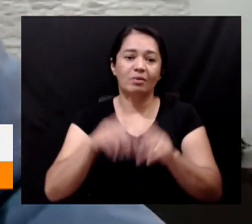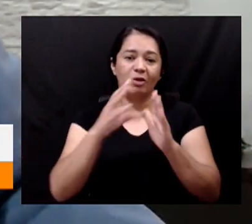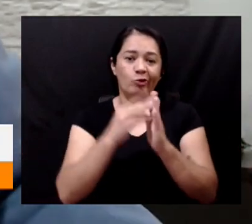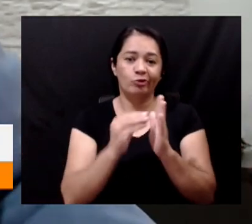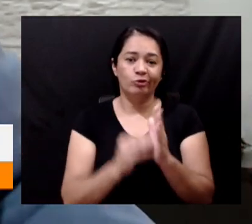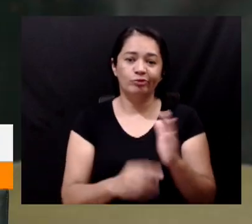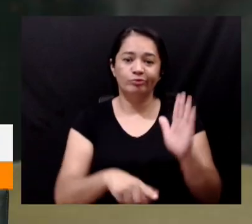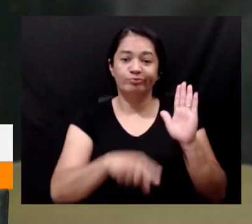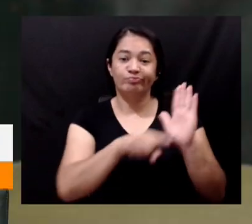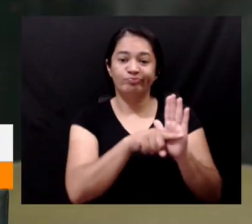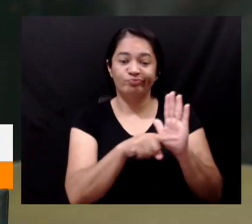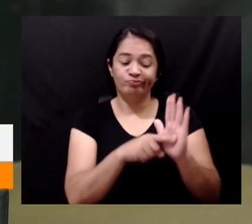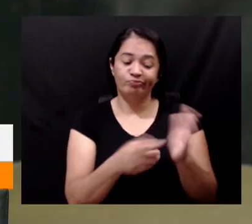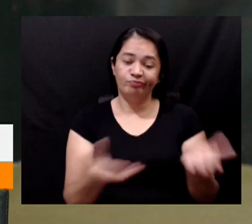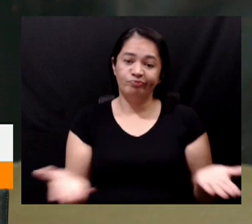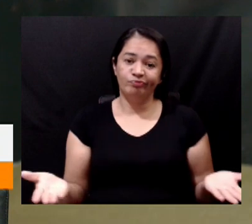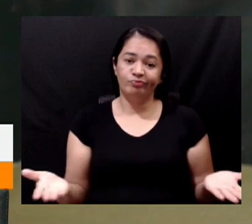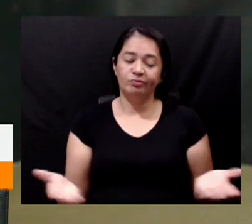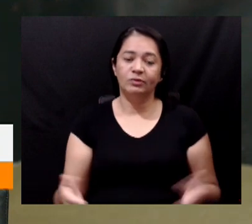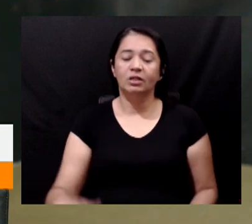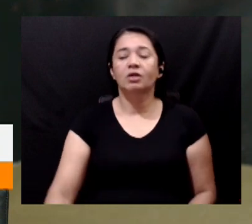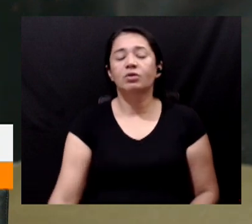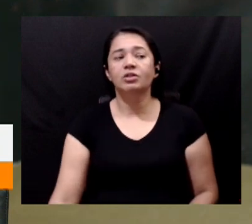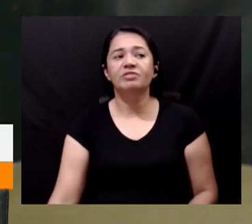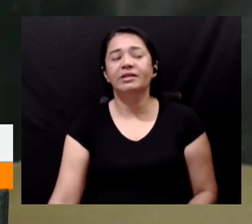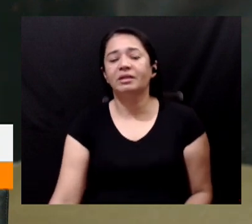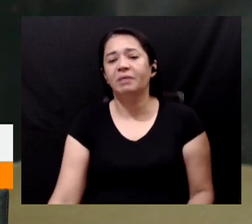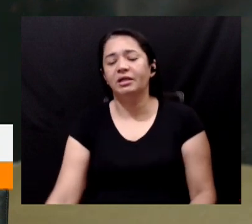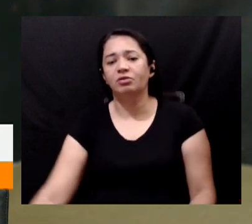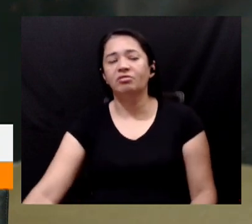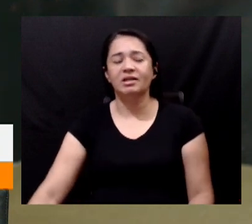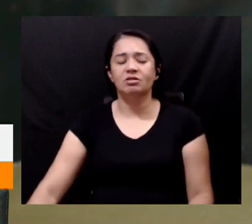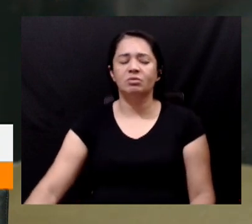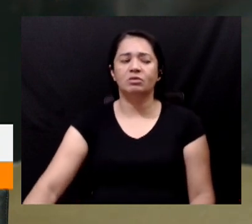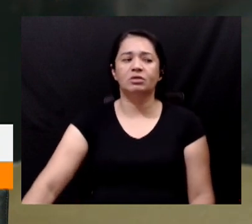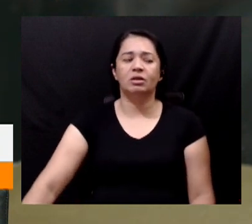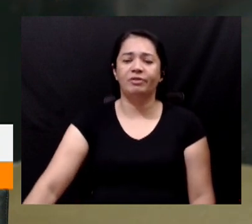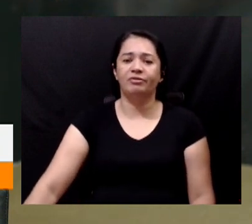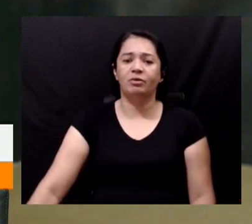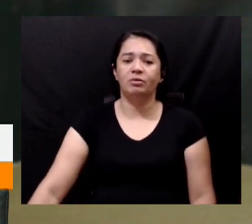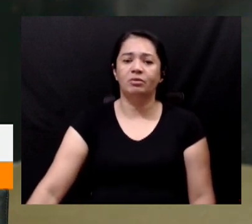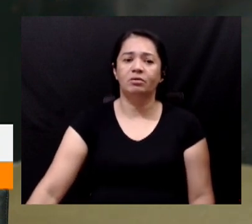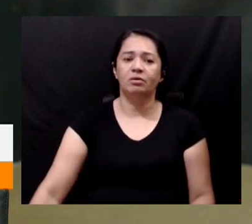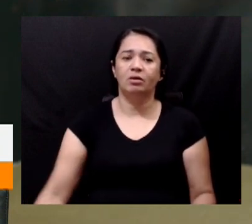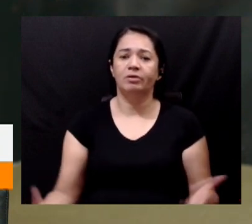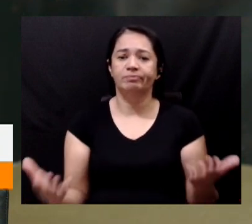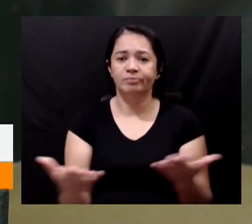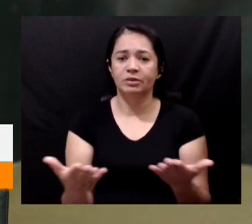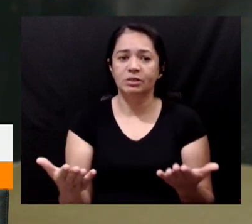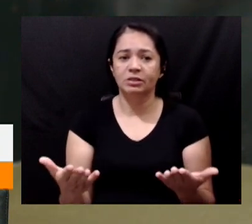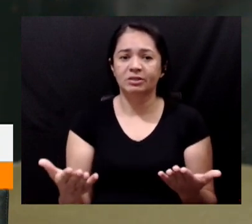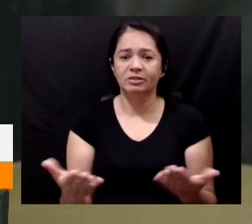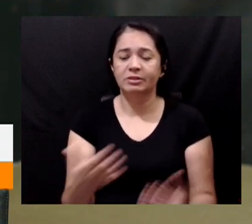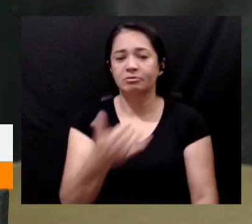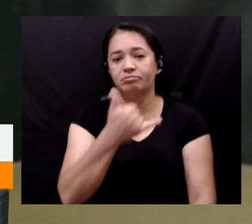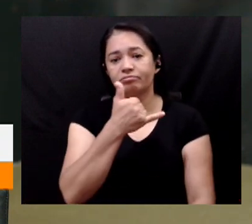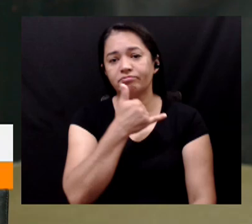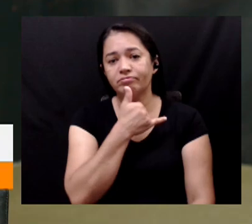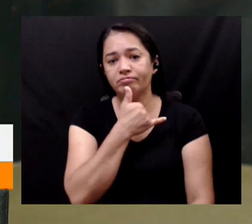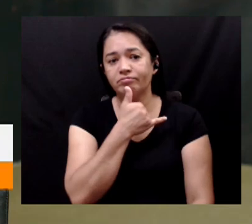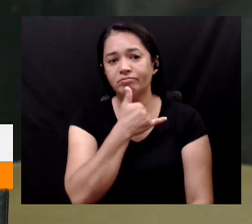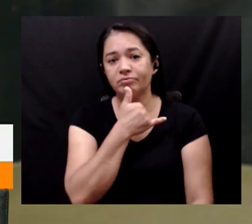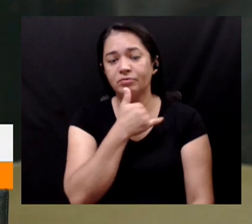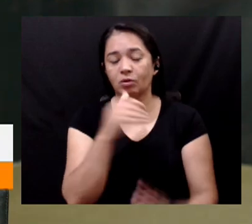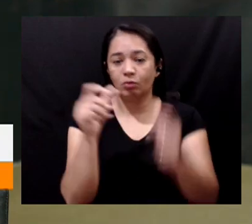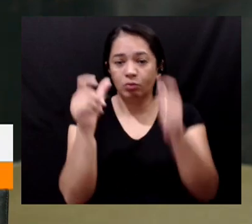dessa. Infelizmente, né, agora 8h53, é uma situação, triste, alarmante,